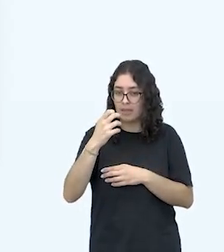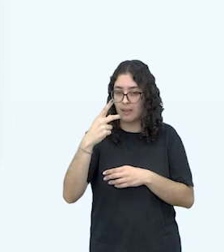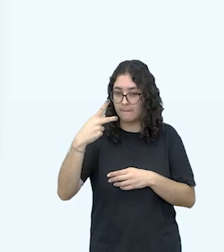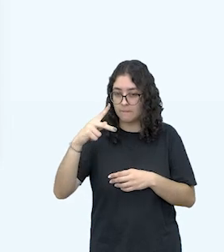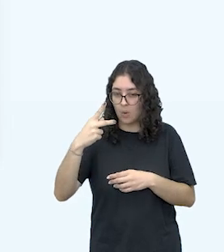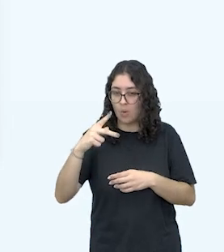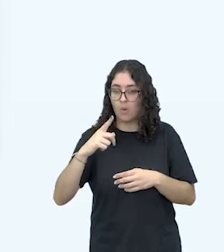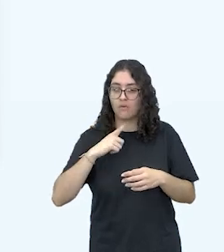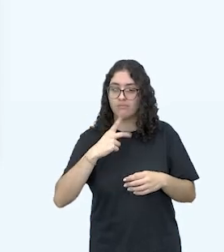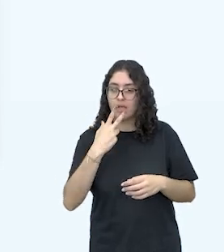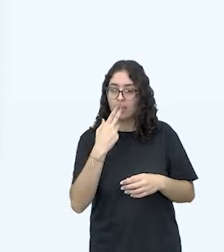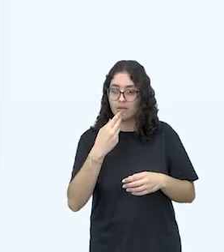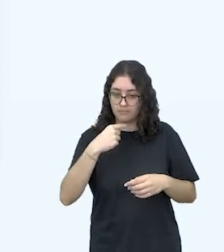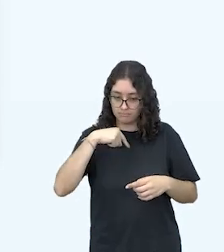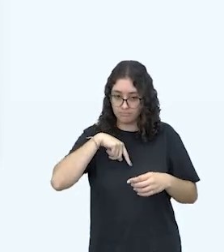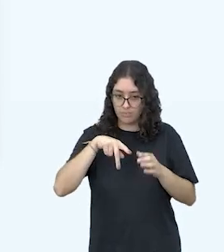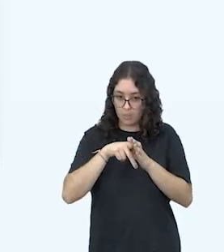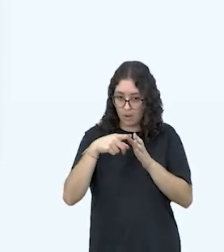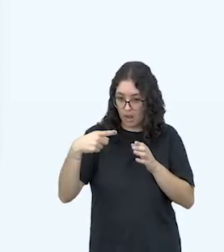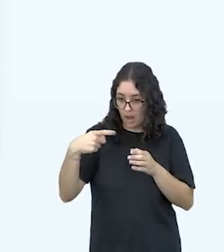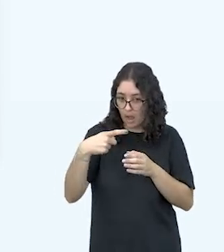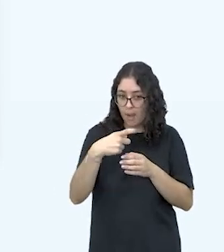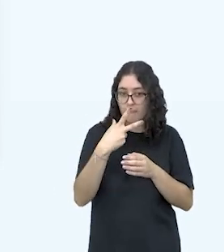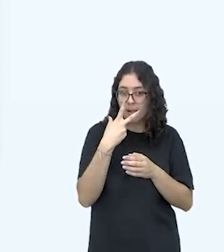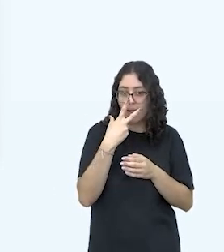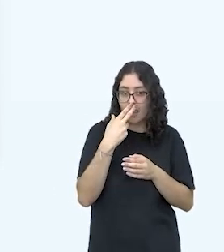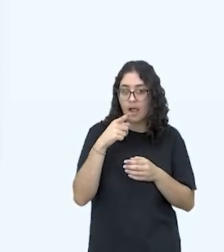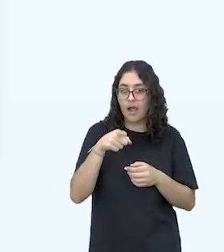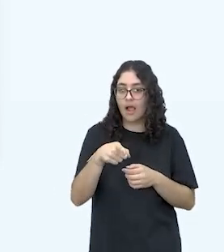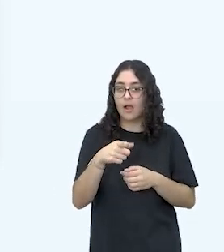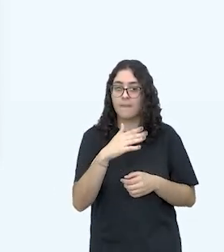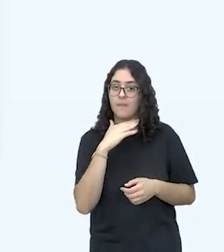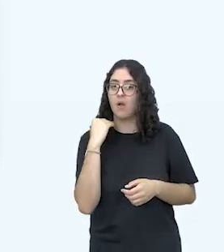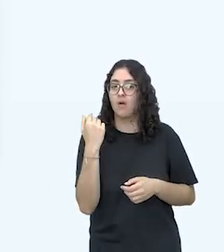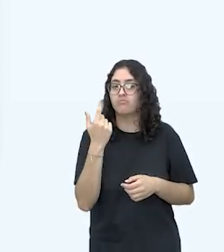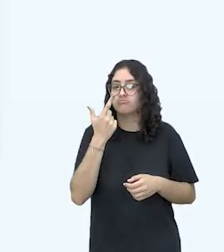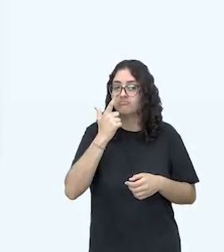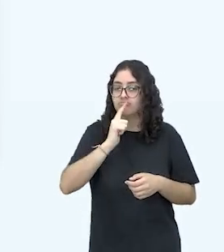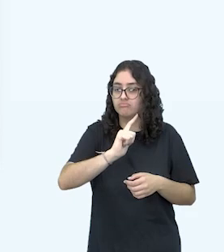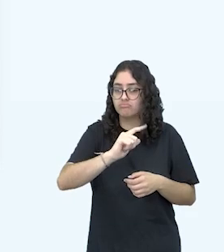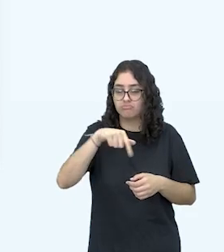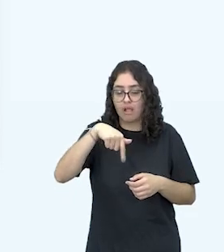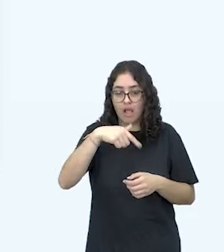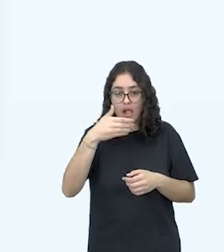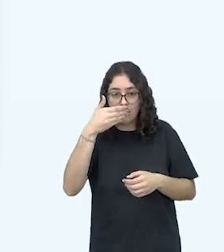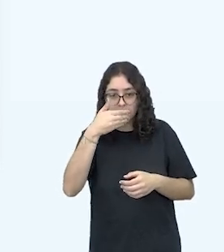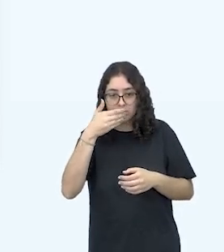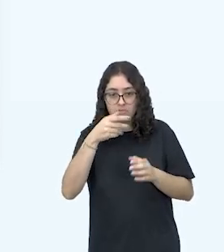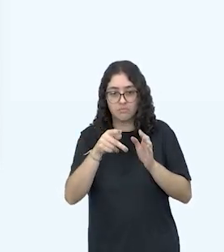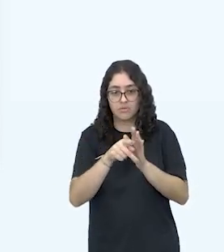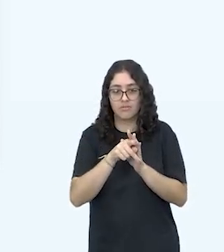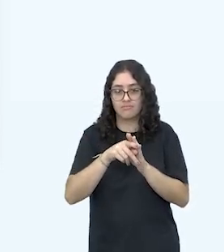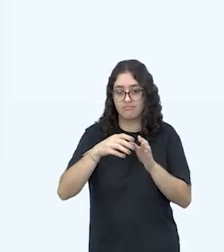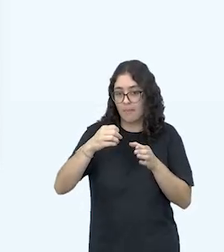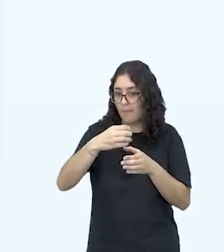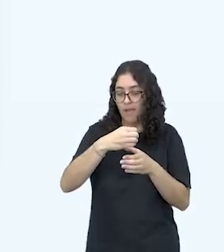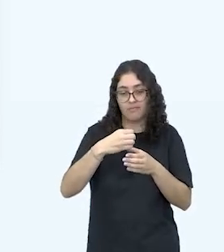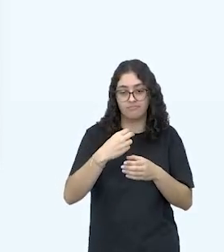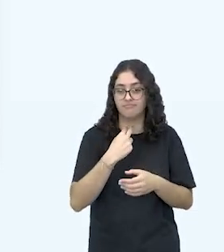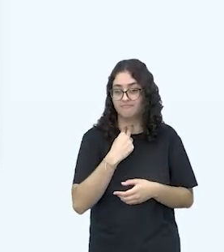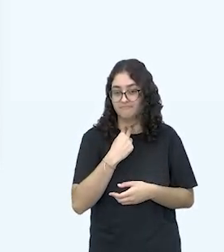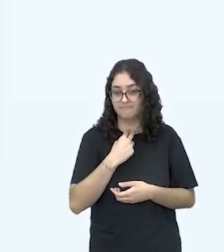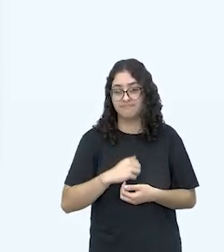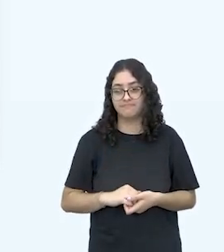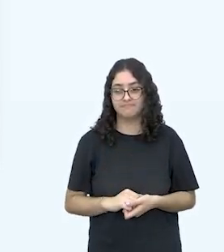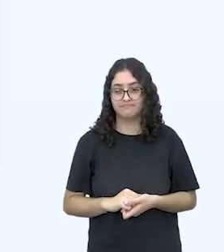o sistema digestivo da broca da cana. Ela morre porque ela não consegue digerir, então, o material que ela está consumindo.